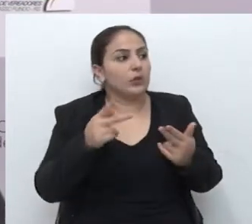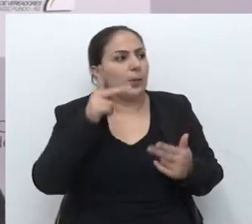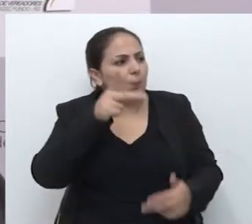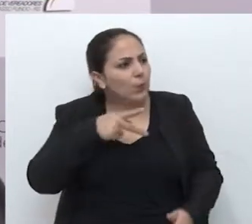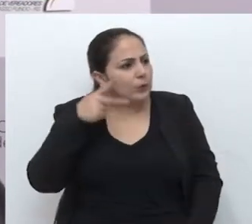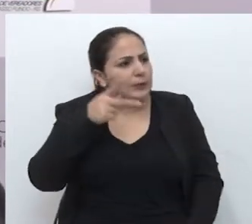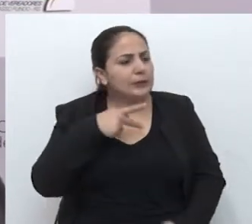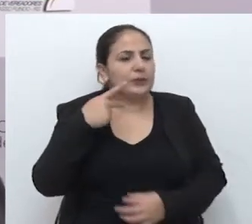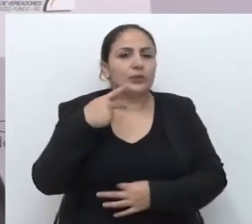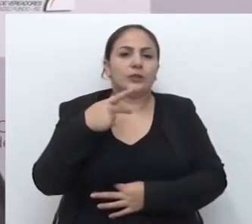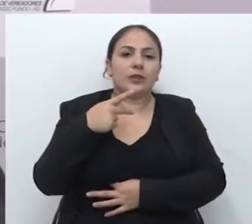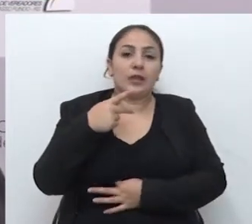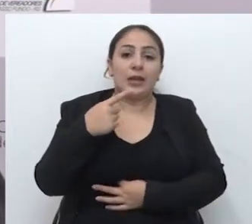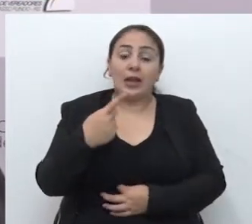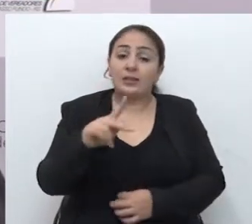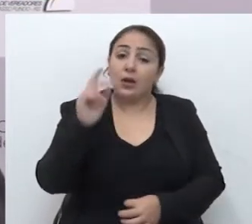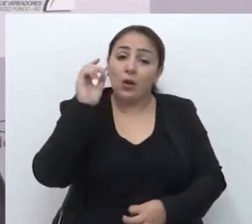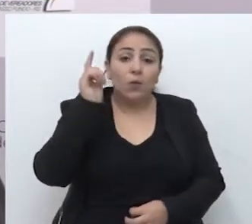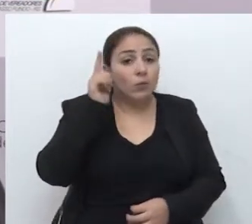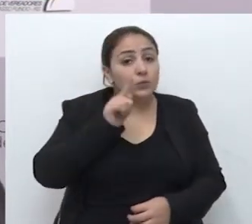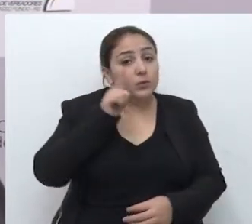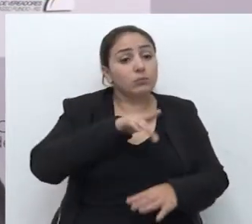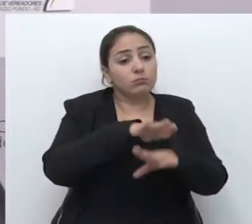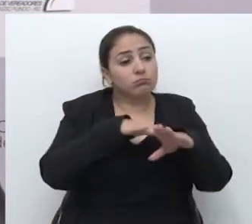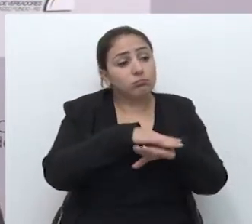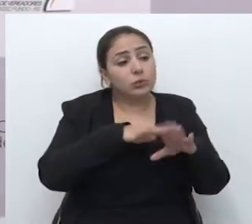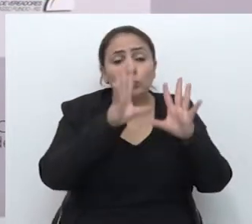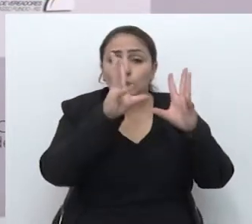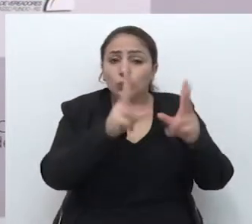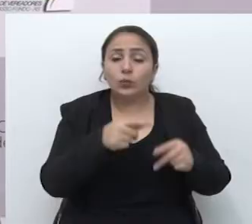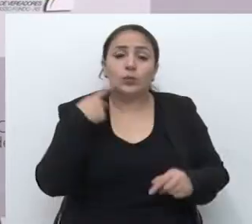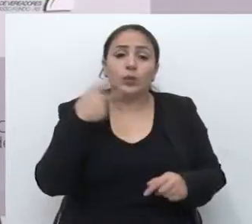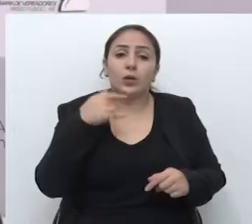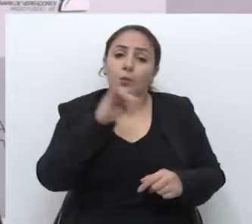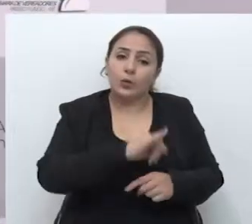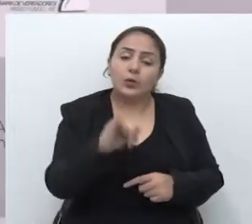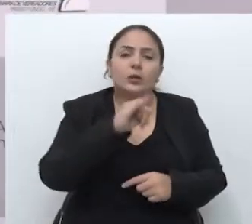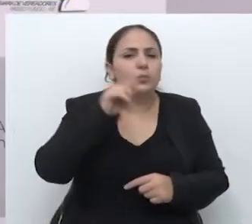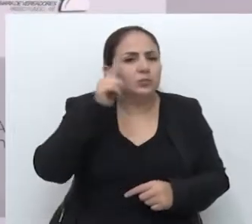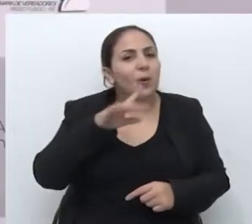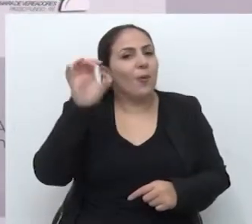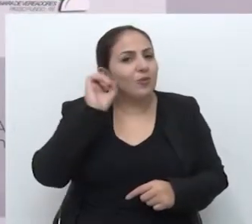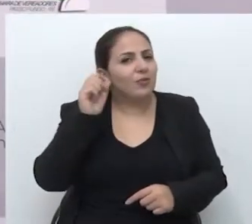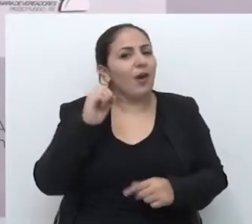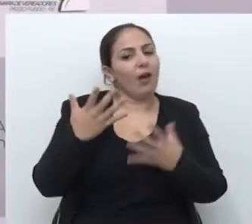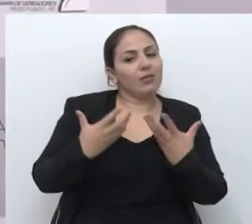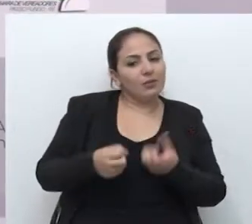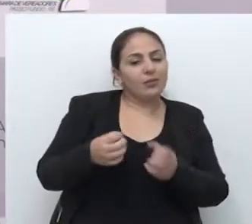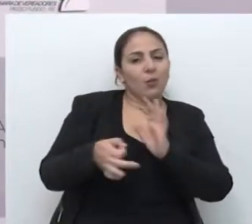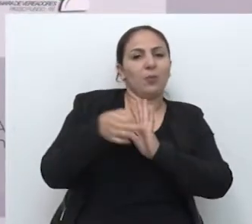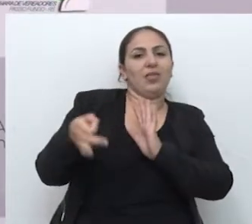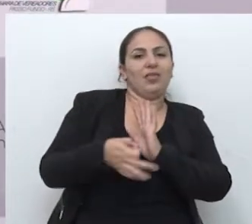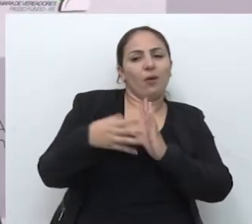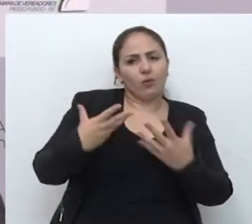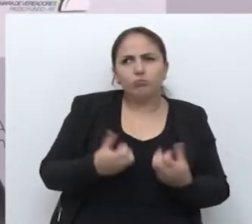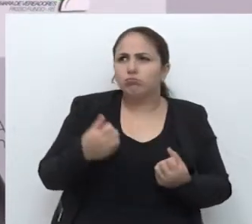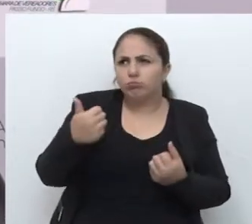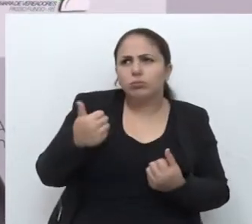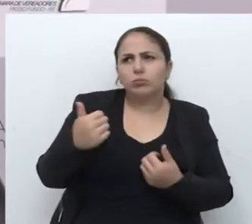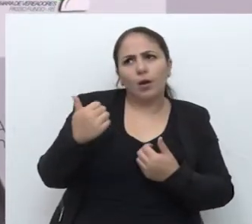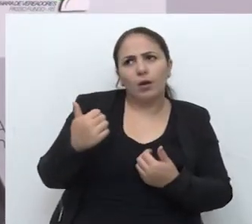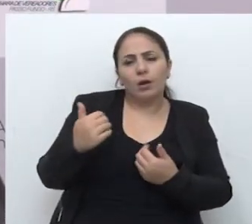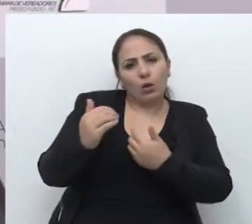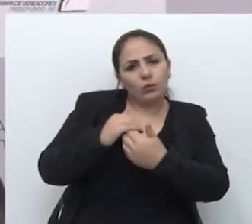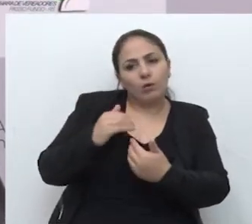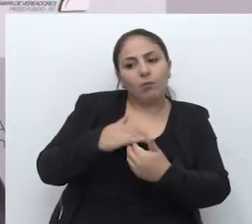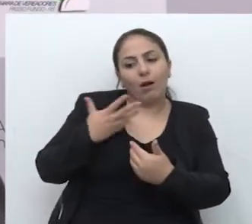casa política, enfim. Esse diálogo a gente tem aberto com todos os vereadores, isso é importante. Estão me escutando, estão aceitando as opiniões, aquilo que eu digo para